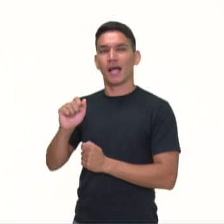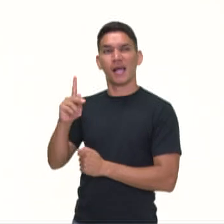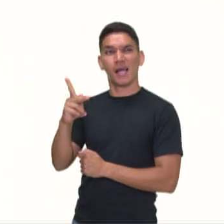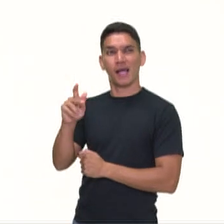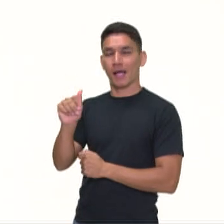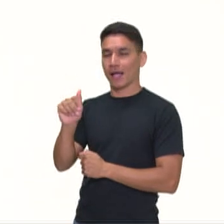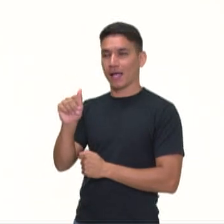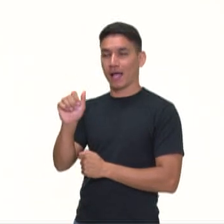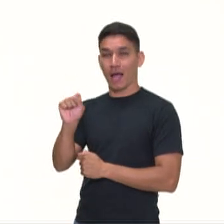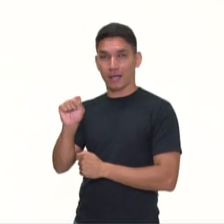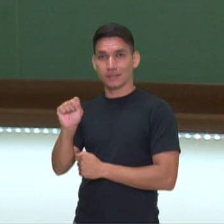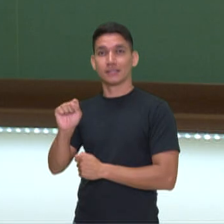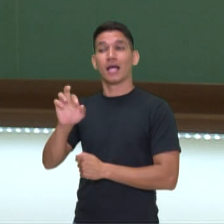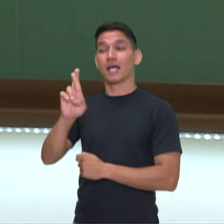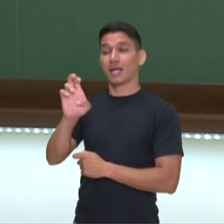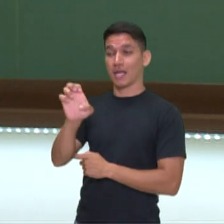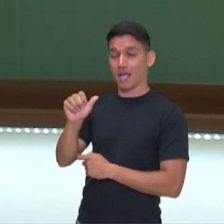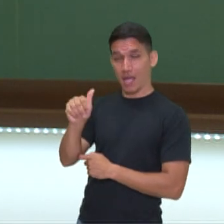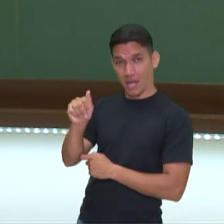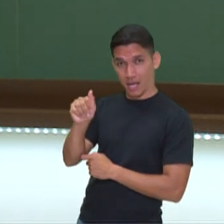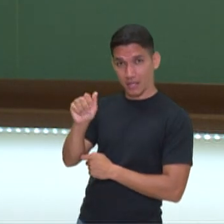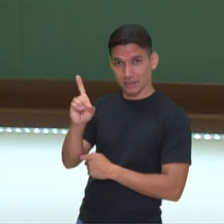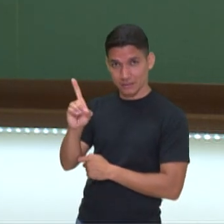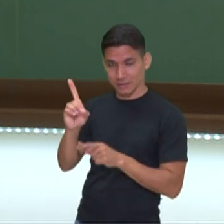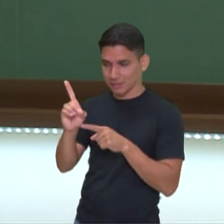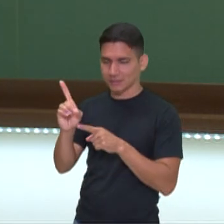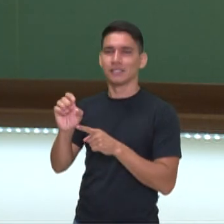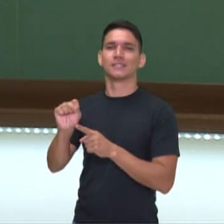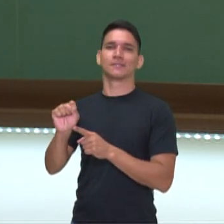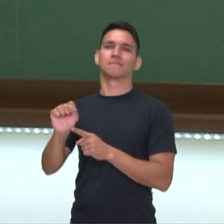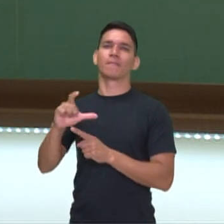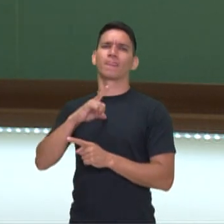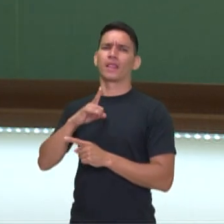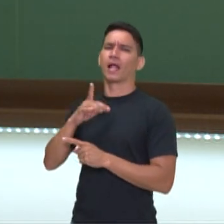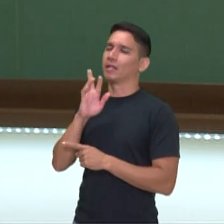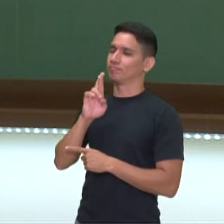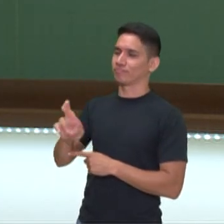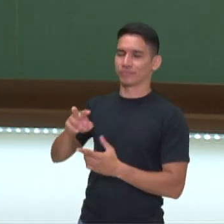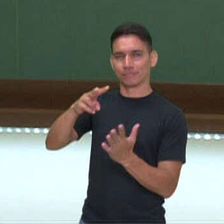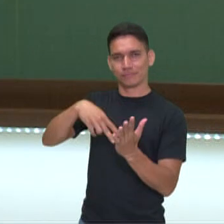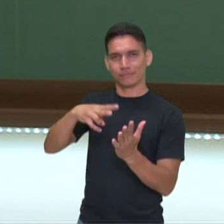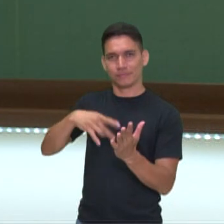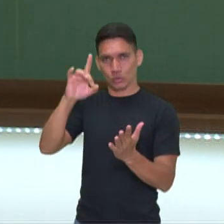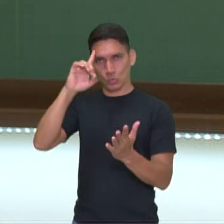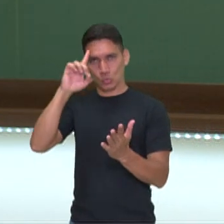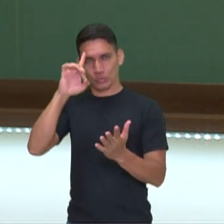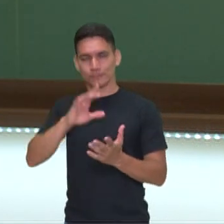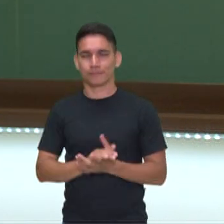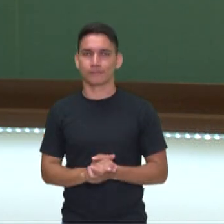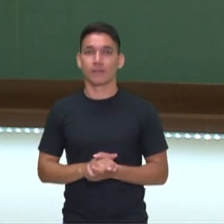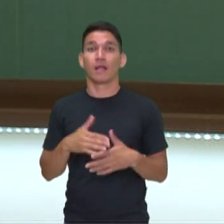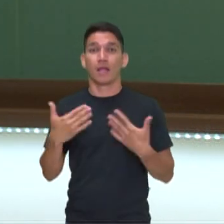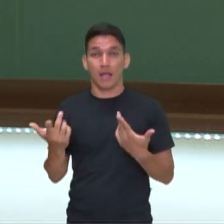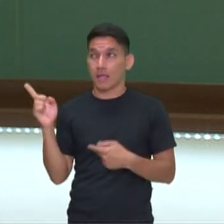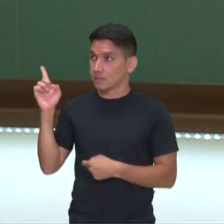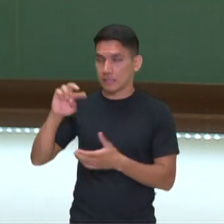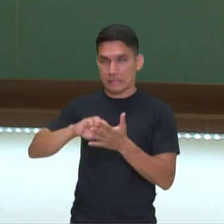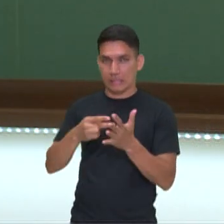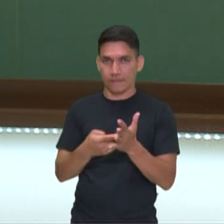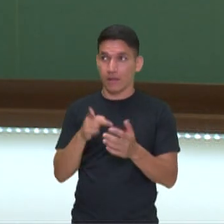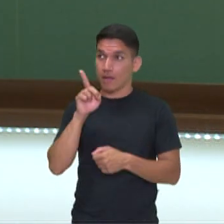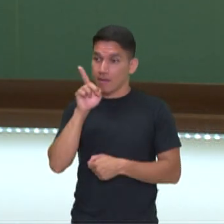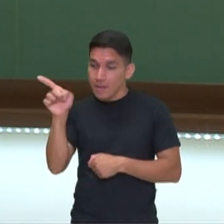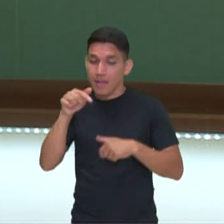he has lunch at 1 o'clock, he reads the newspaper every day. Ele trabalha na